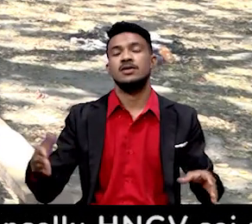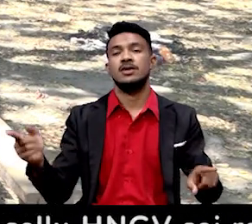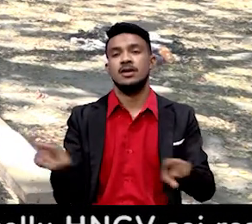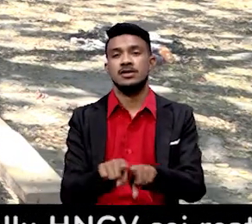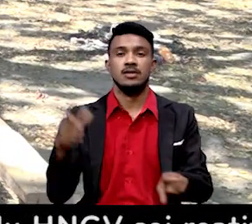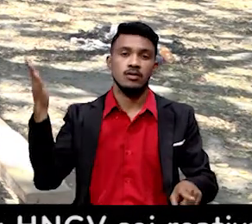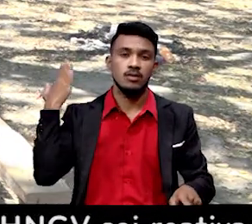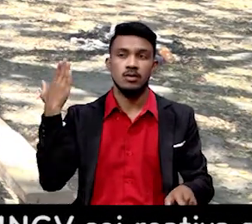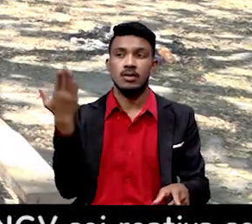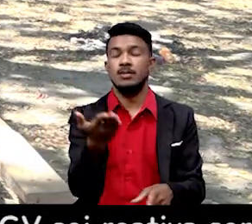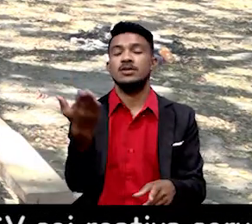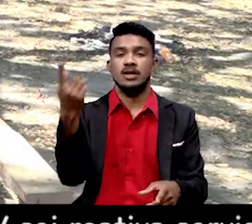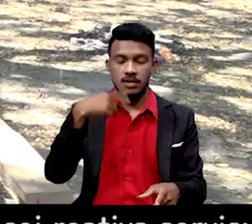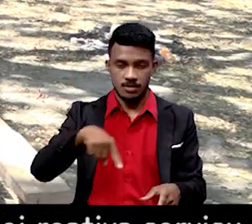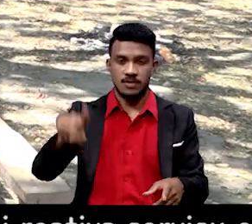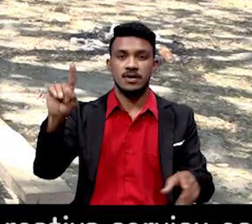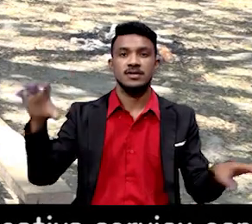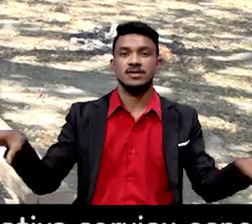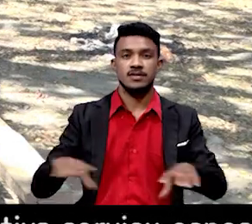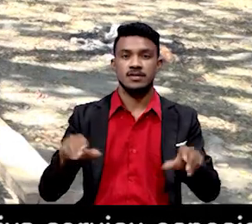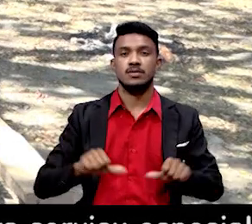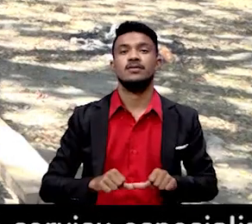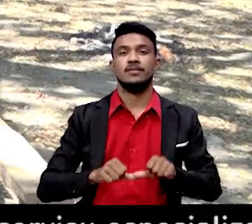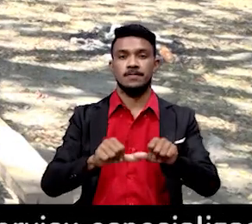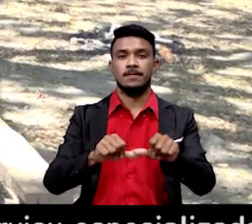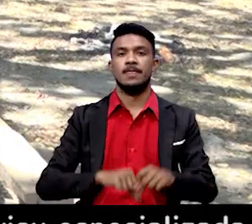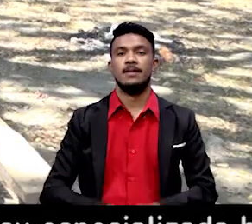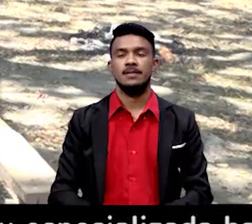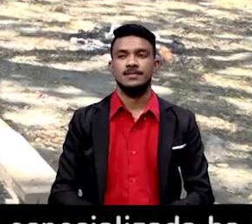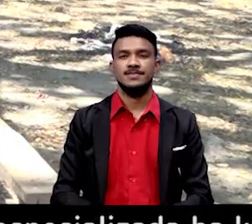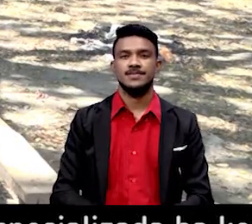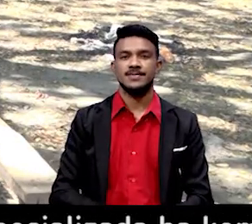bom, cerca fila, fale, vai. Sim. Atividade normal.